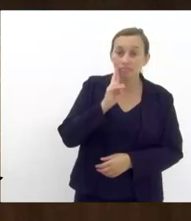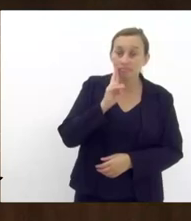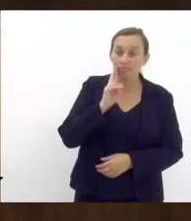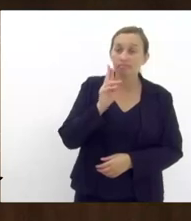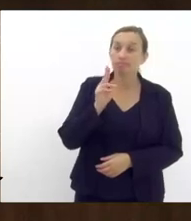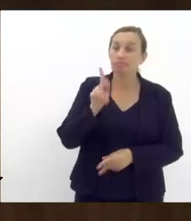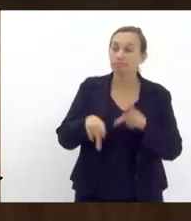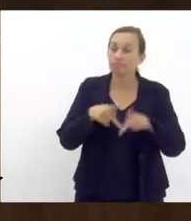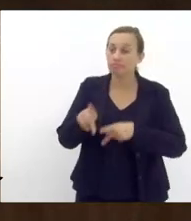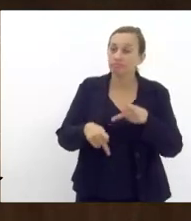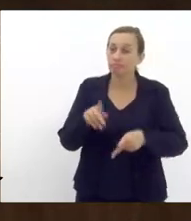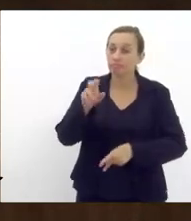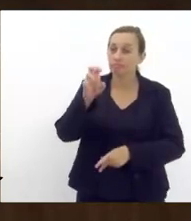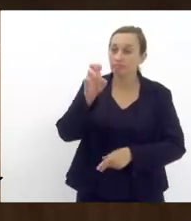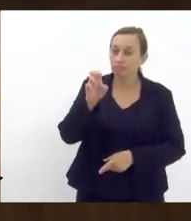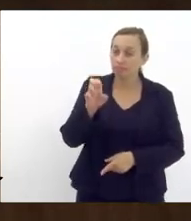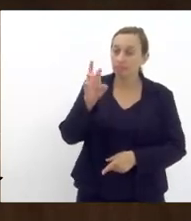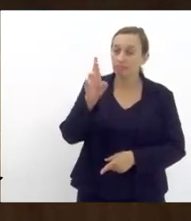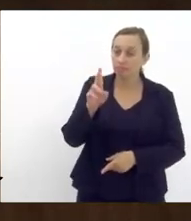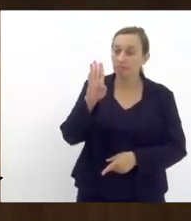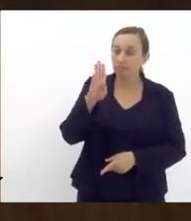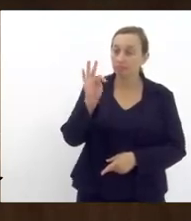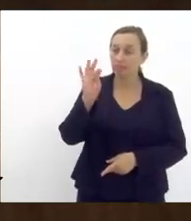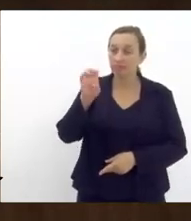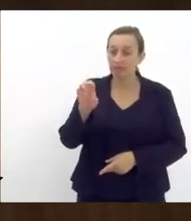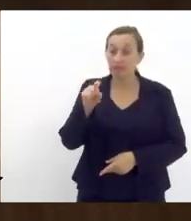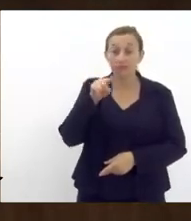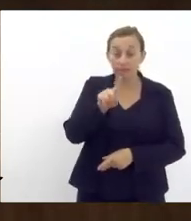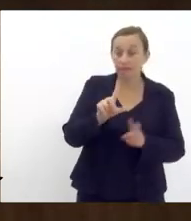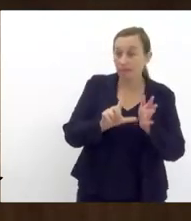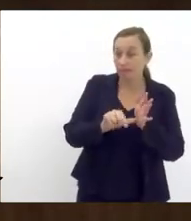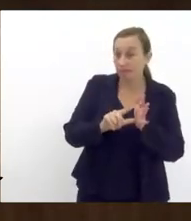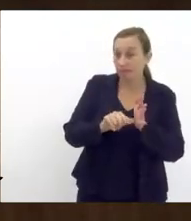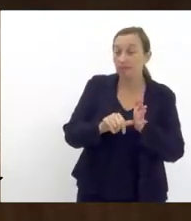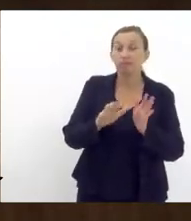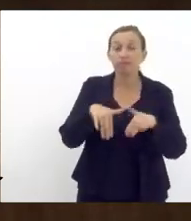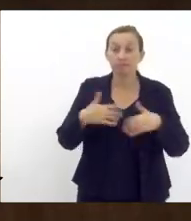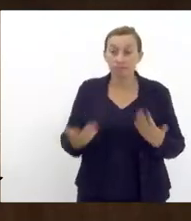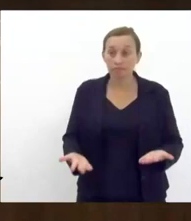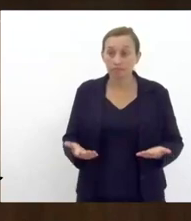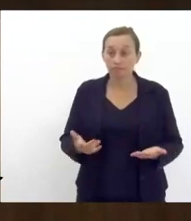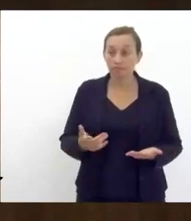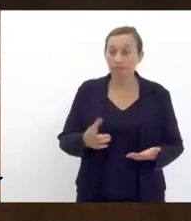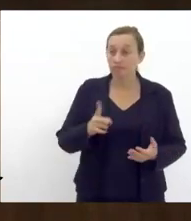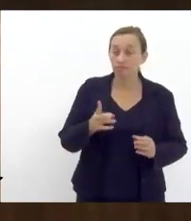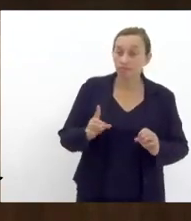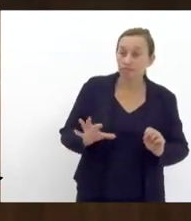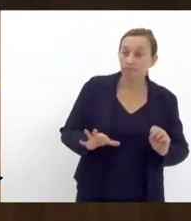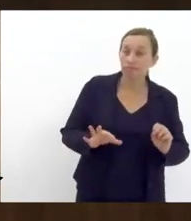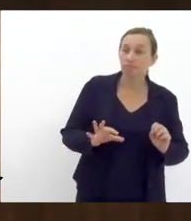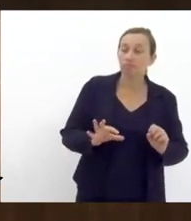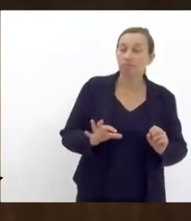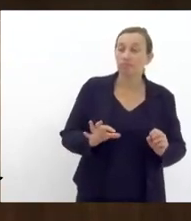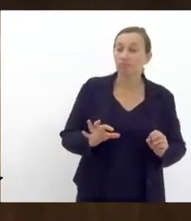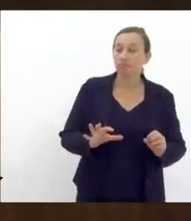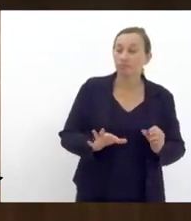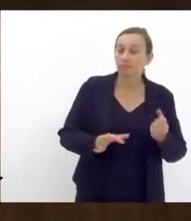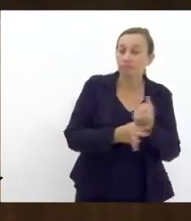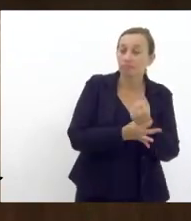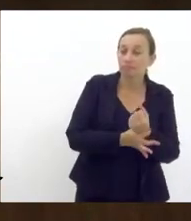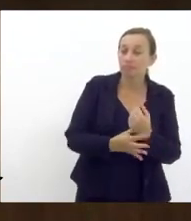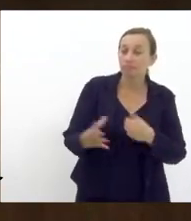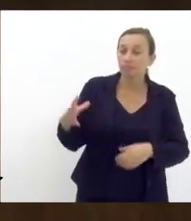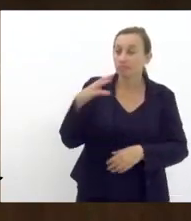de Souza ali na central do Brasil Então sucateou não garantiu a entrega desses alimentos